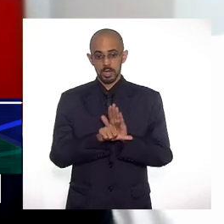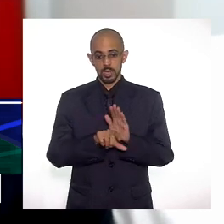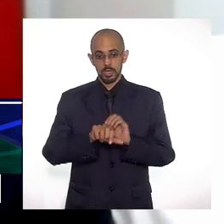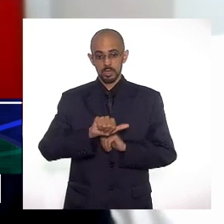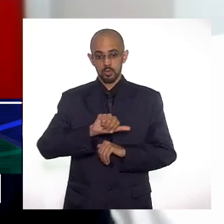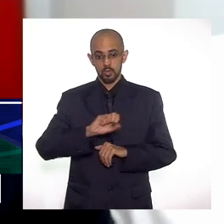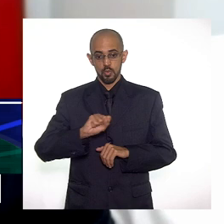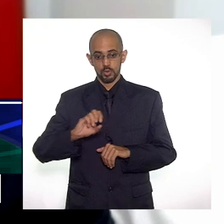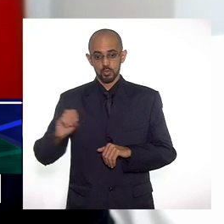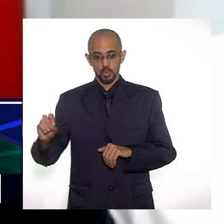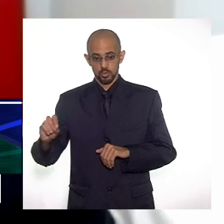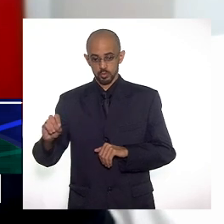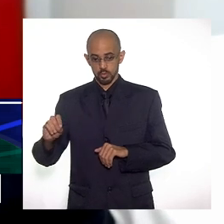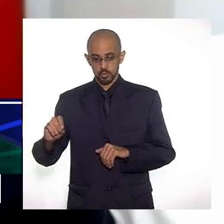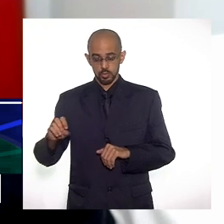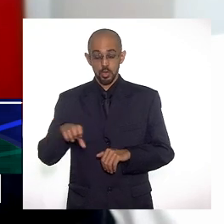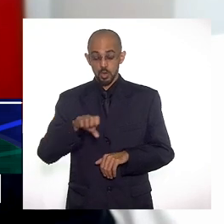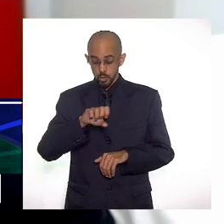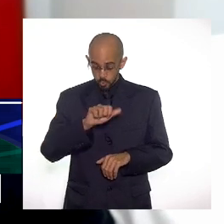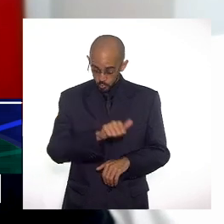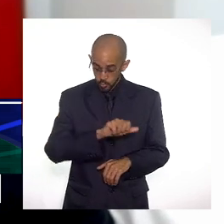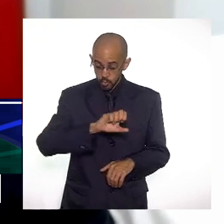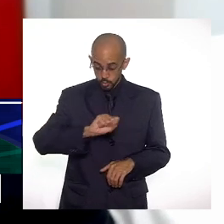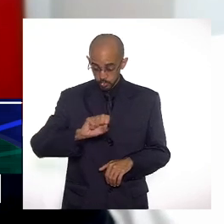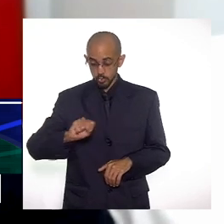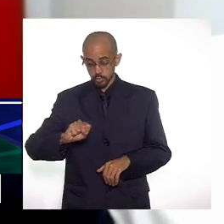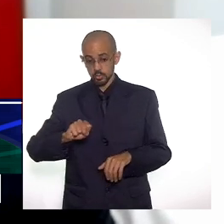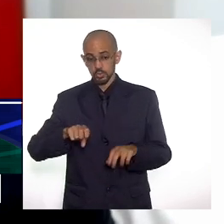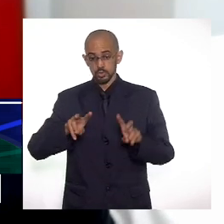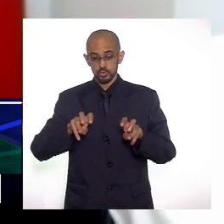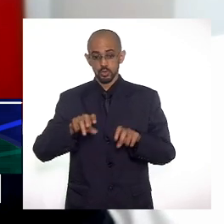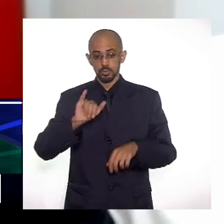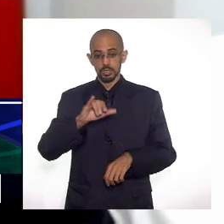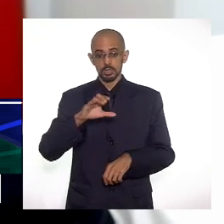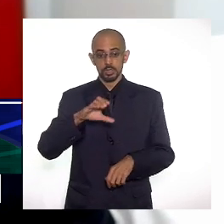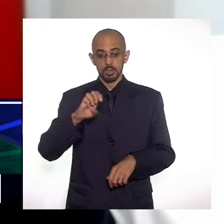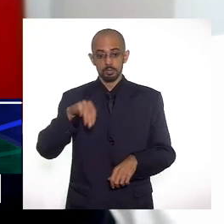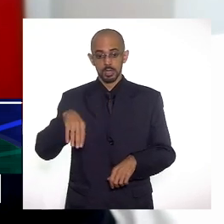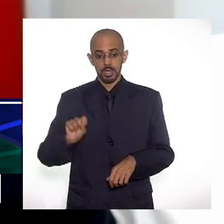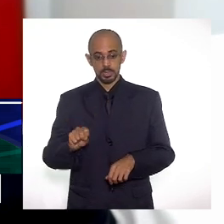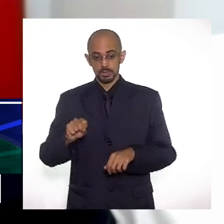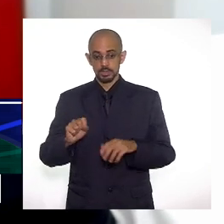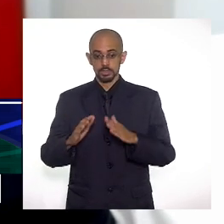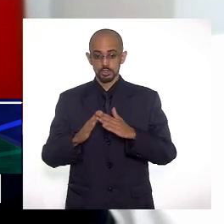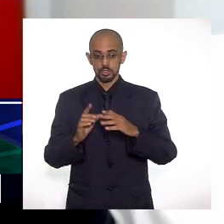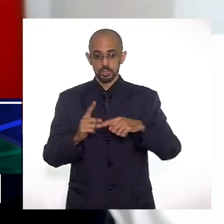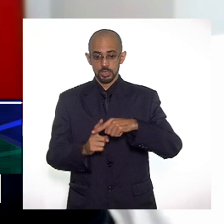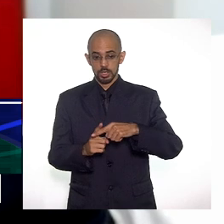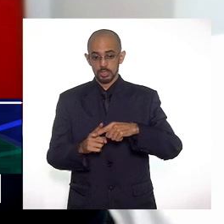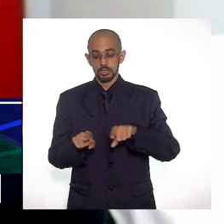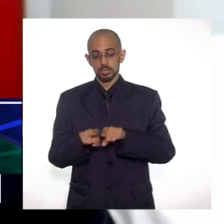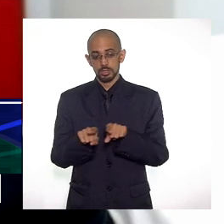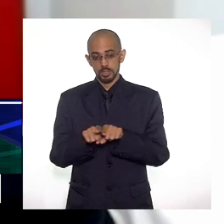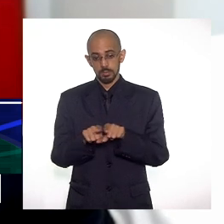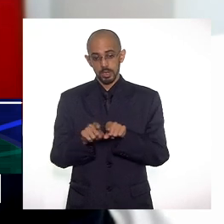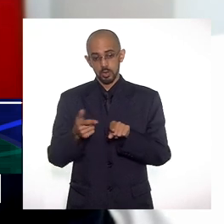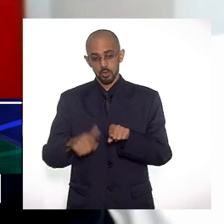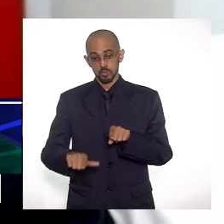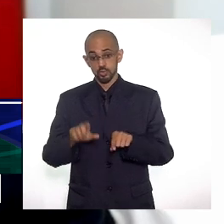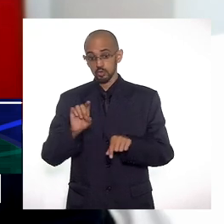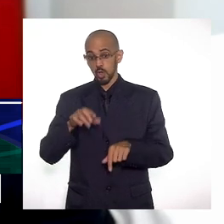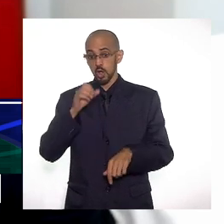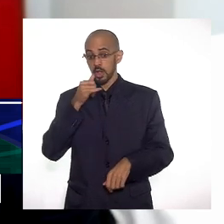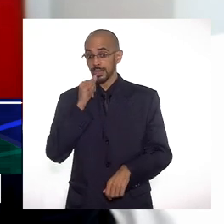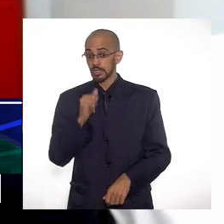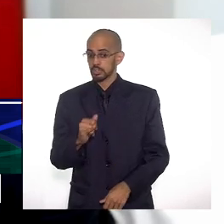188. Tá bom? Em relação a ICMS da conta de igrejas e afins. Luz. Somente luz.